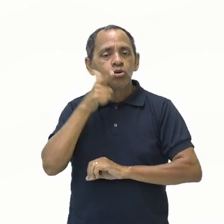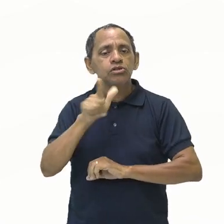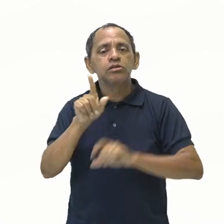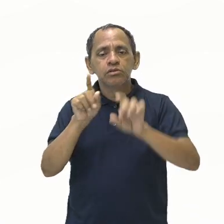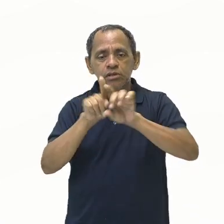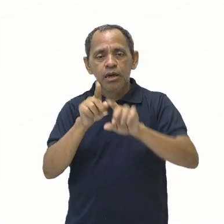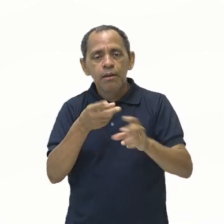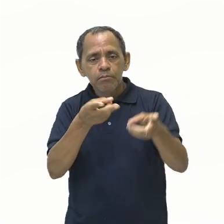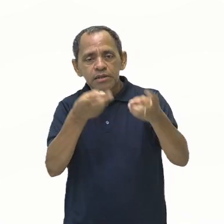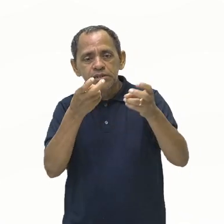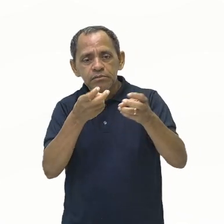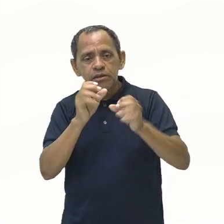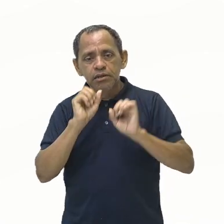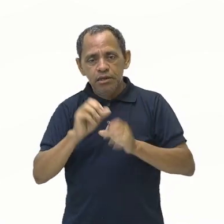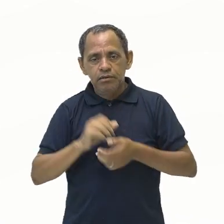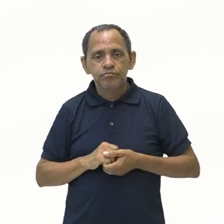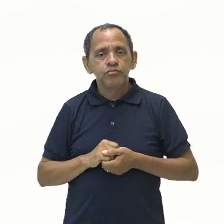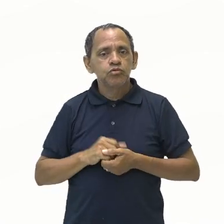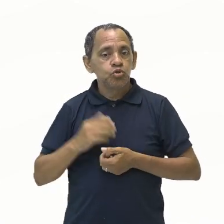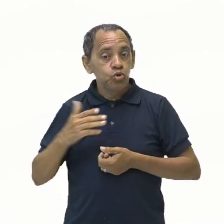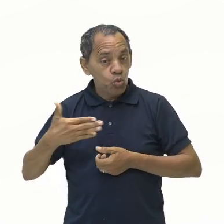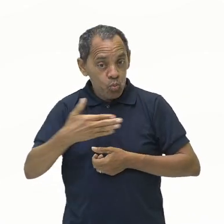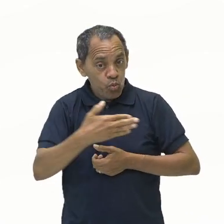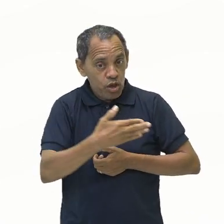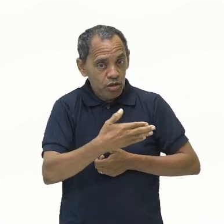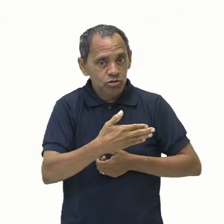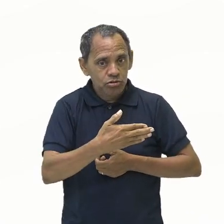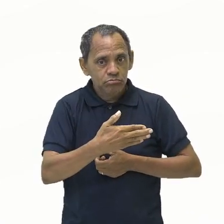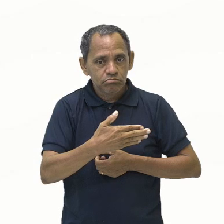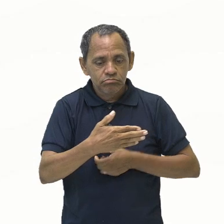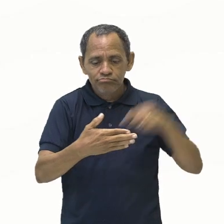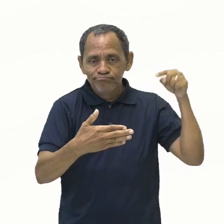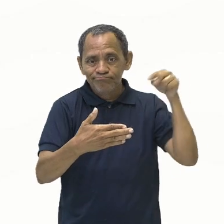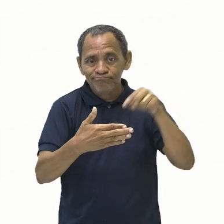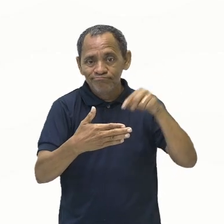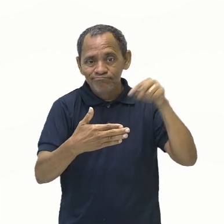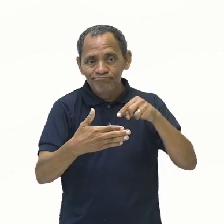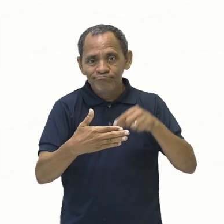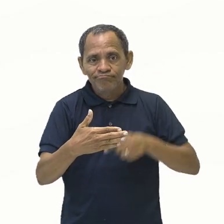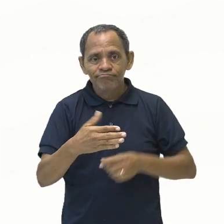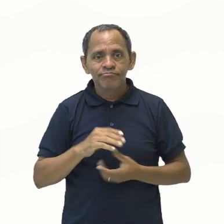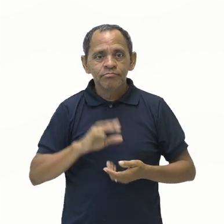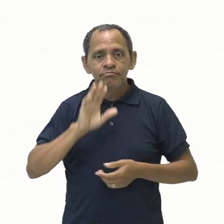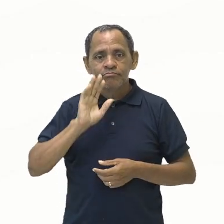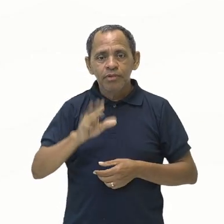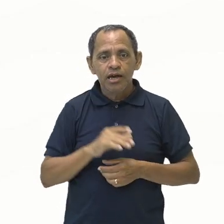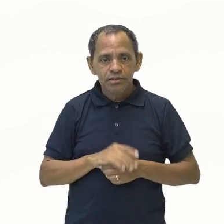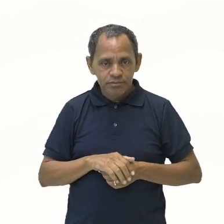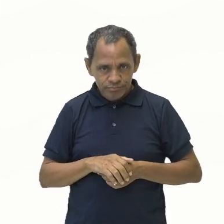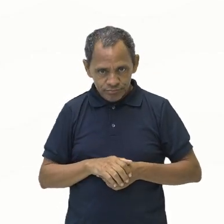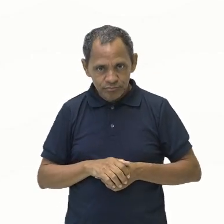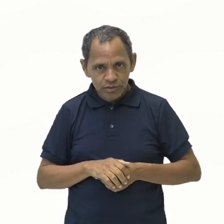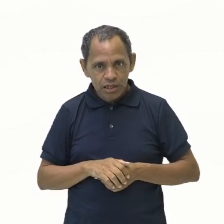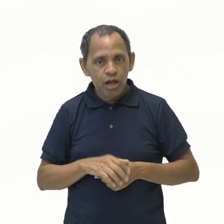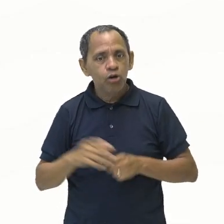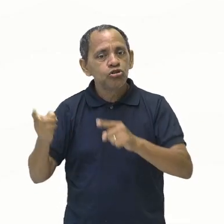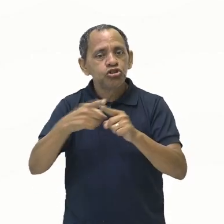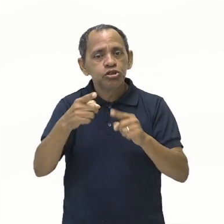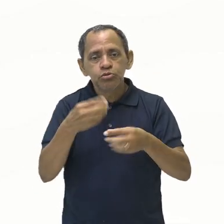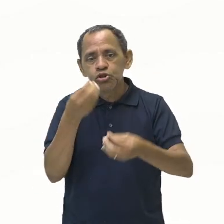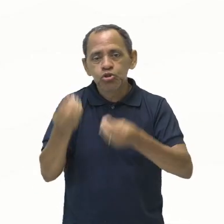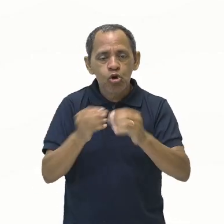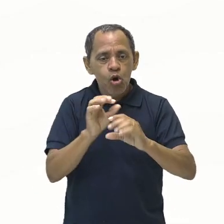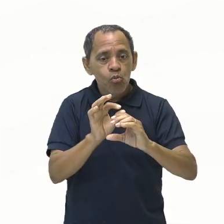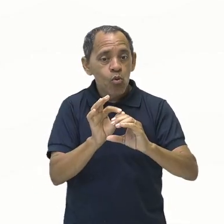peixe. Ah, mas professor, e esses traços aqui? É porque é uma forma de representação, tá?